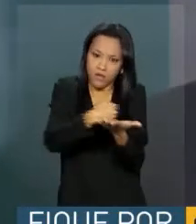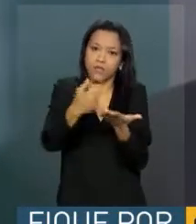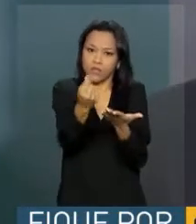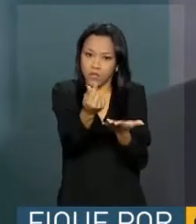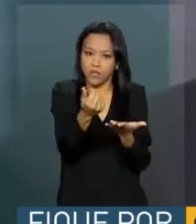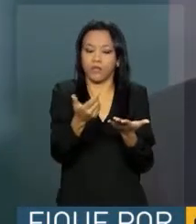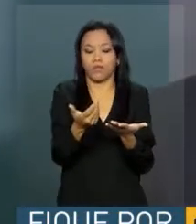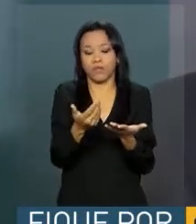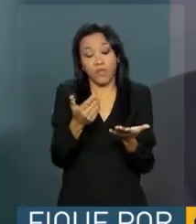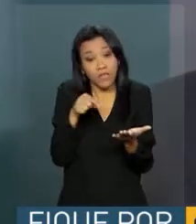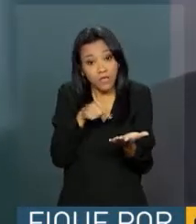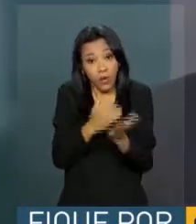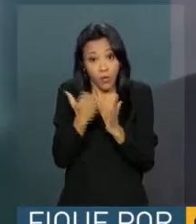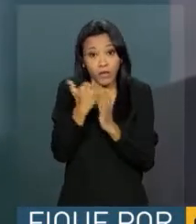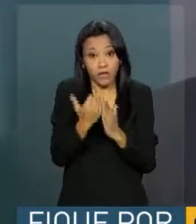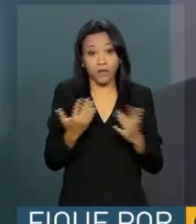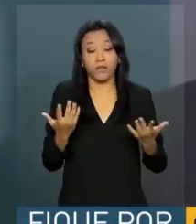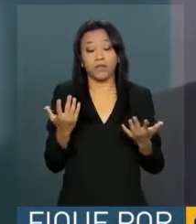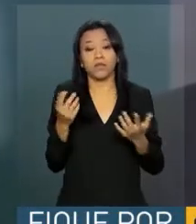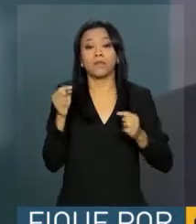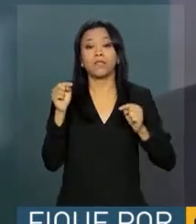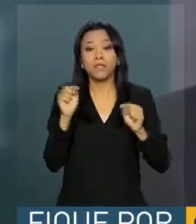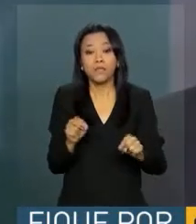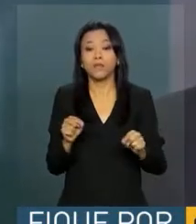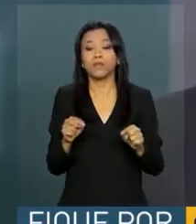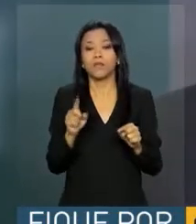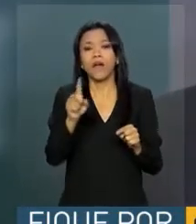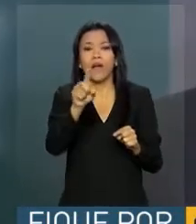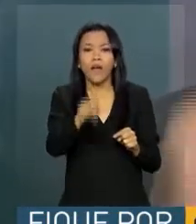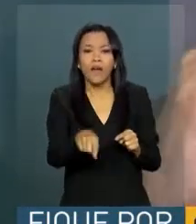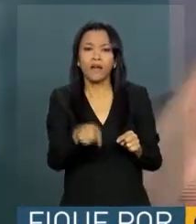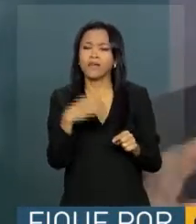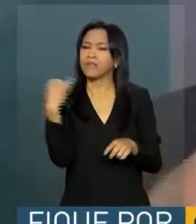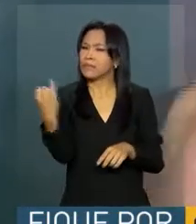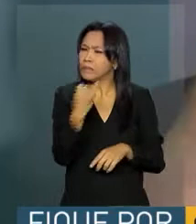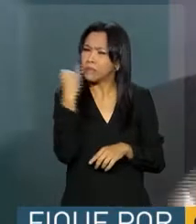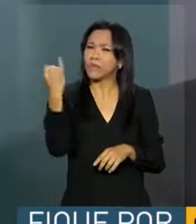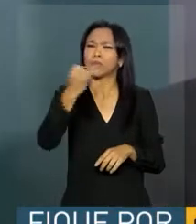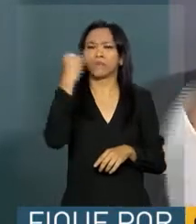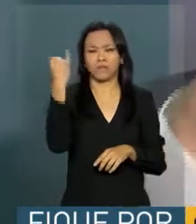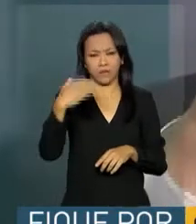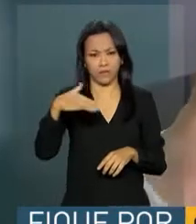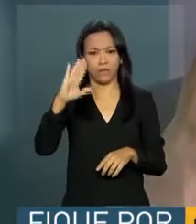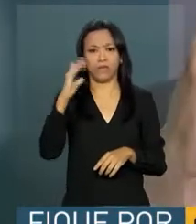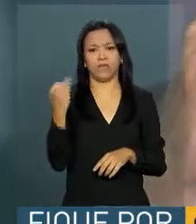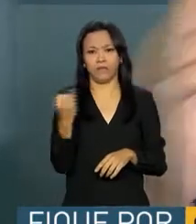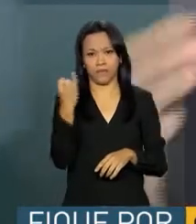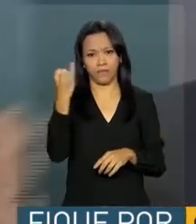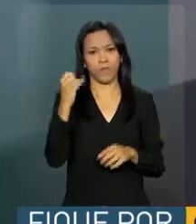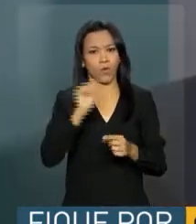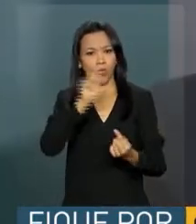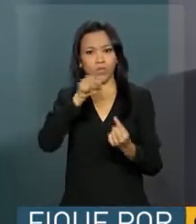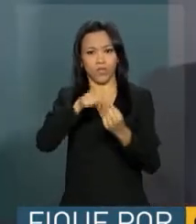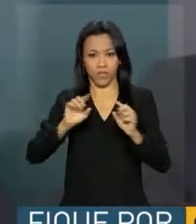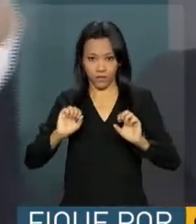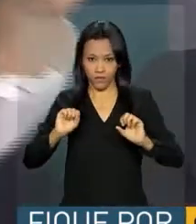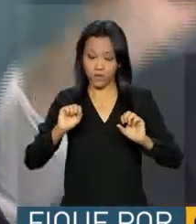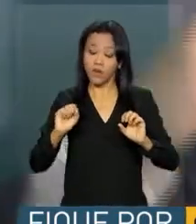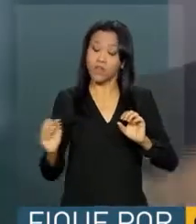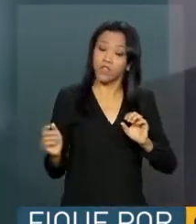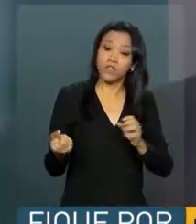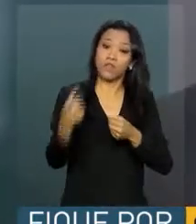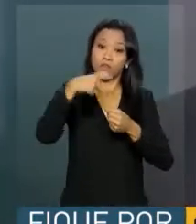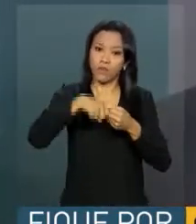de imposto. Tudo isso é um fator importantíssimo, o mais importante na retomada da arrecadação. Porque foi o